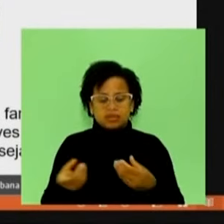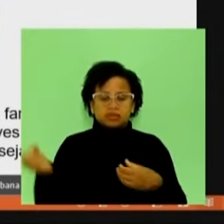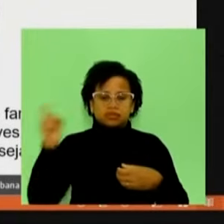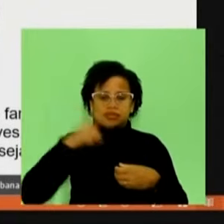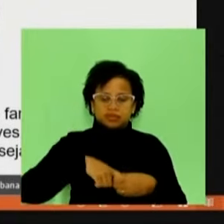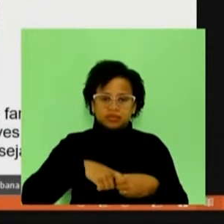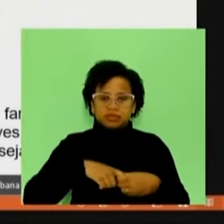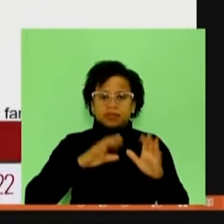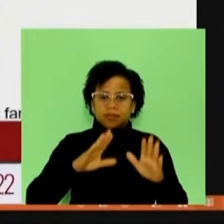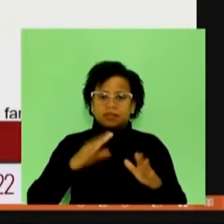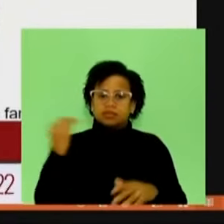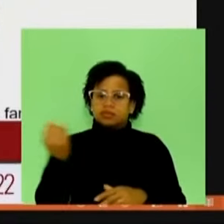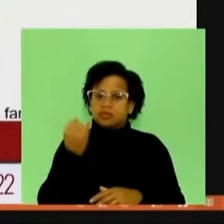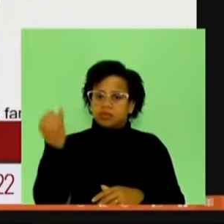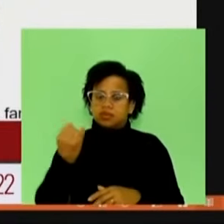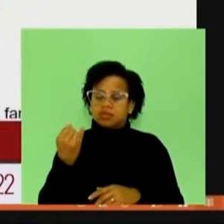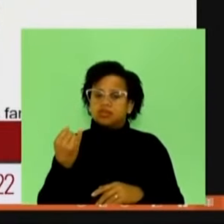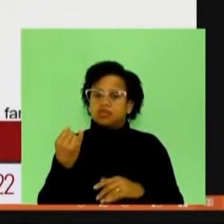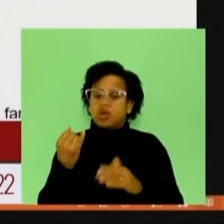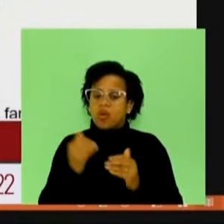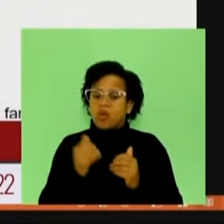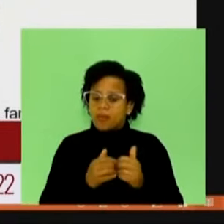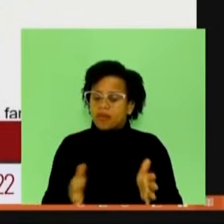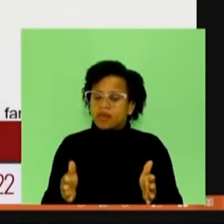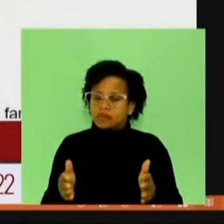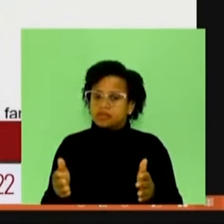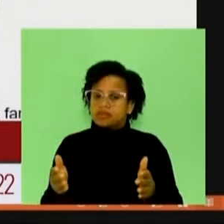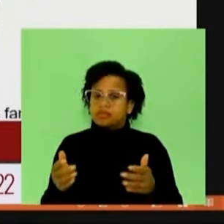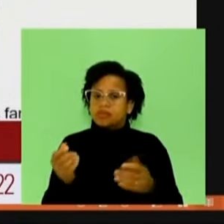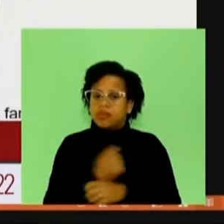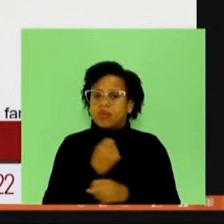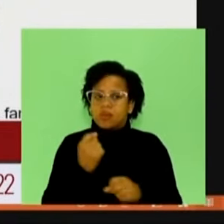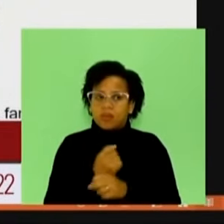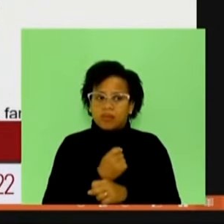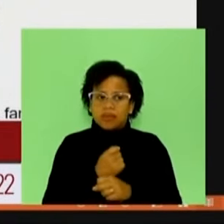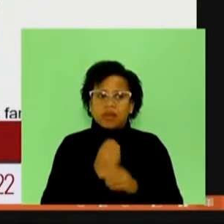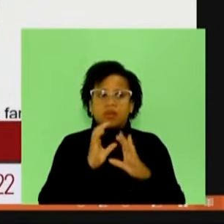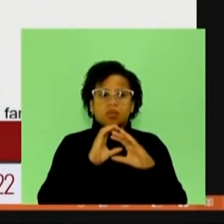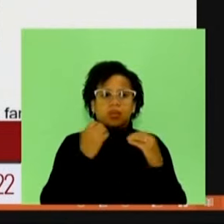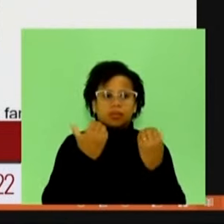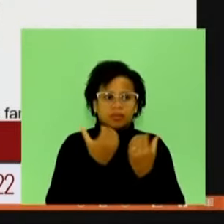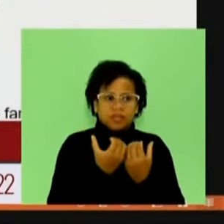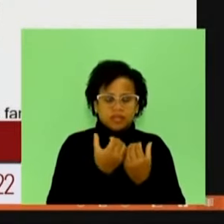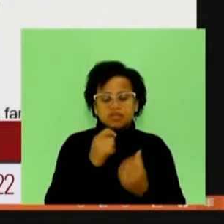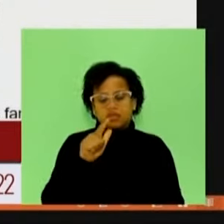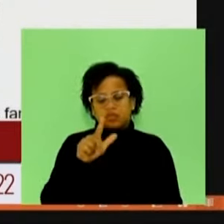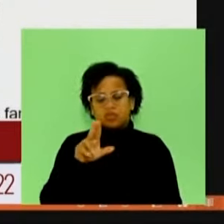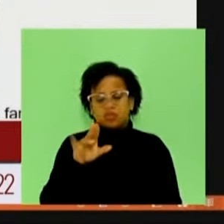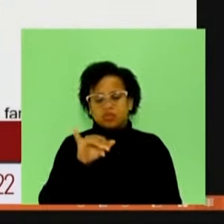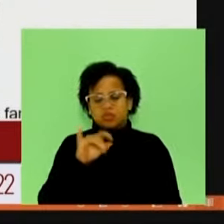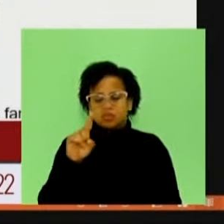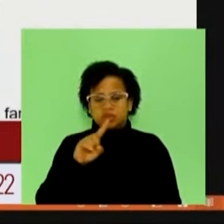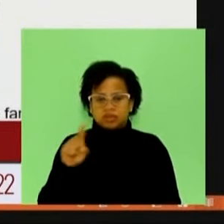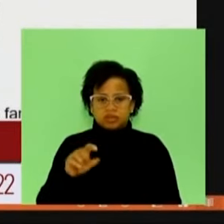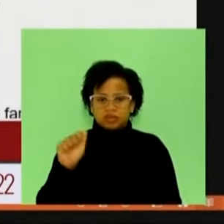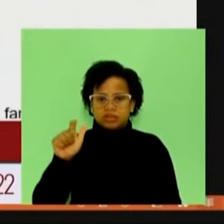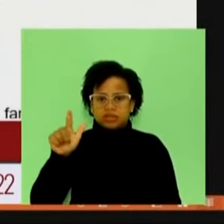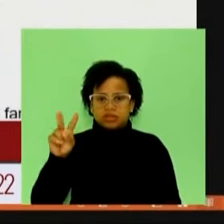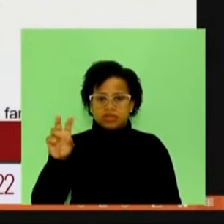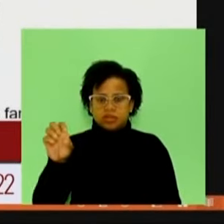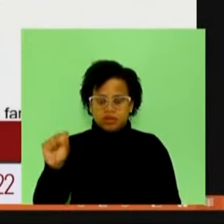logo no início da obra, a comunidade Luiz Alves vira um canteiro de obras e a Souza Ramos a gente vai buscar com